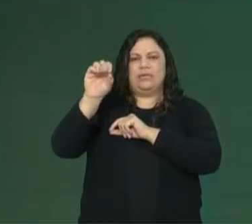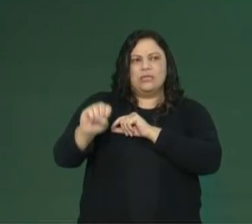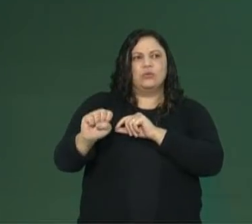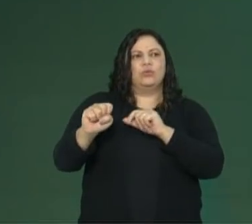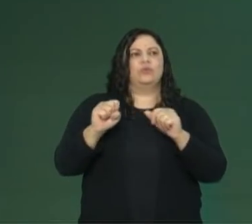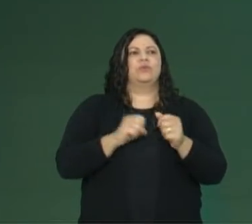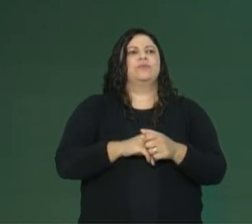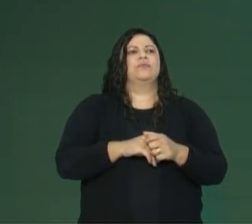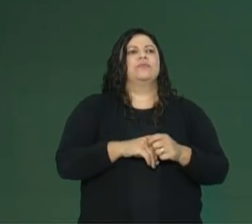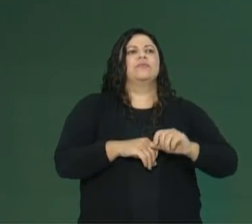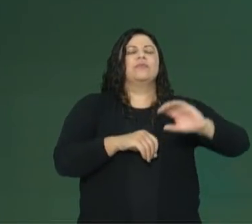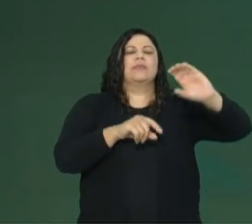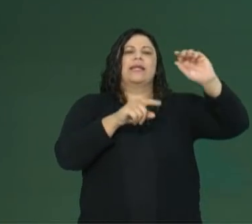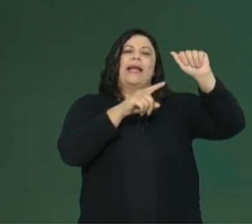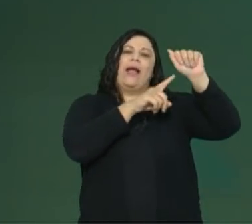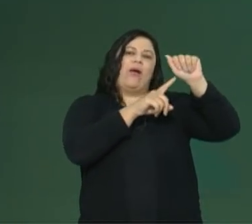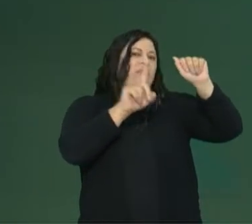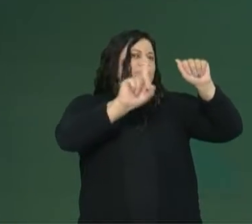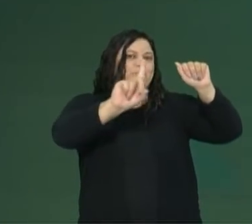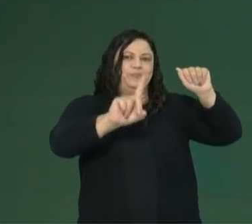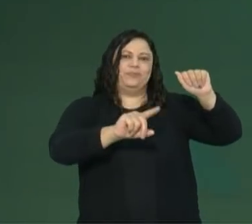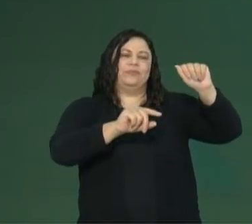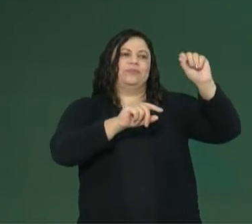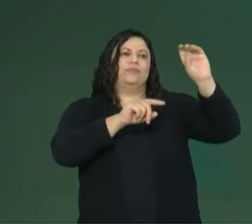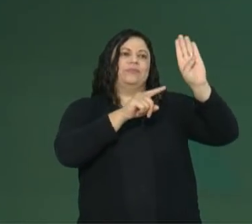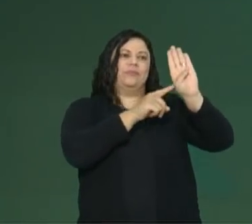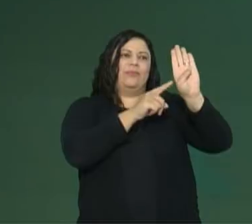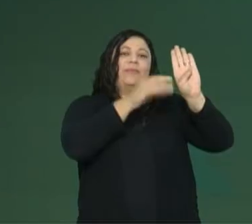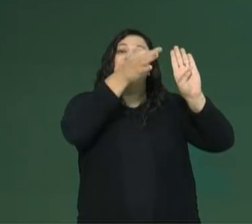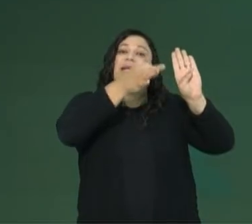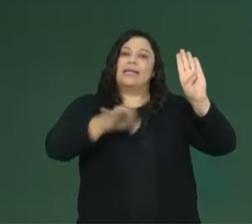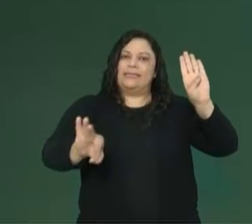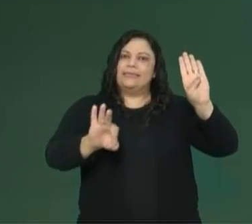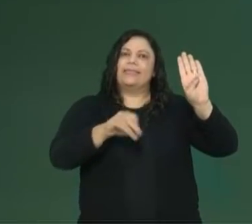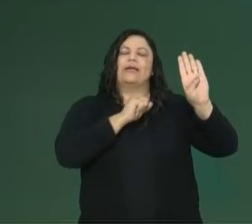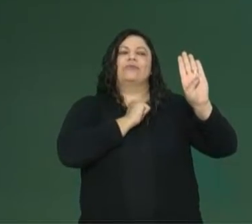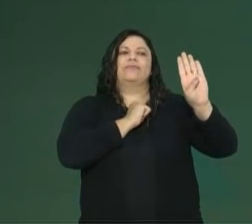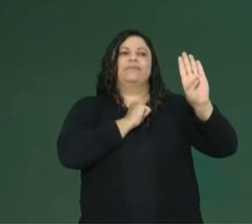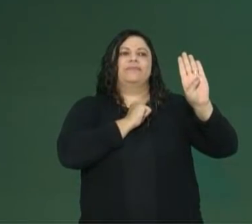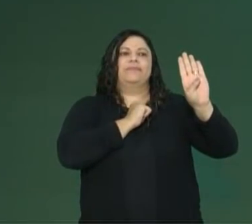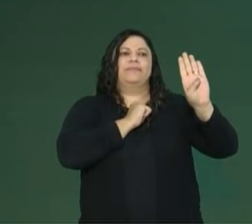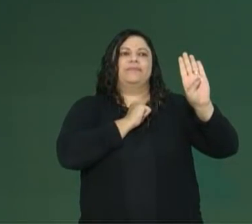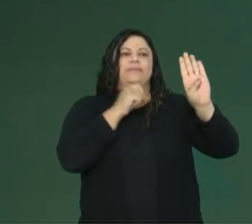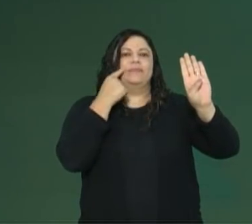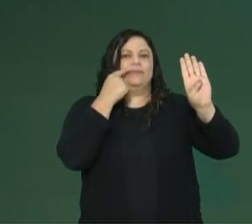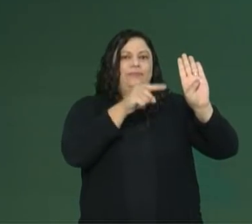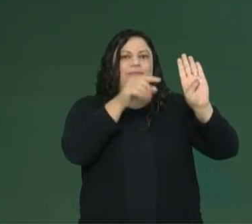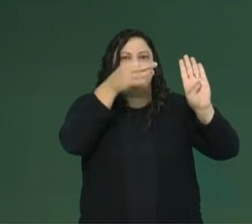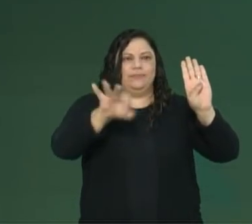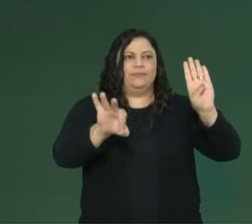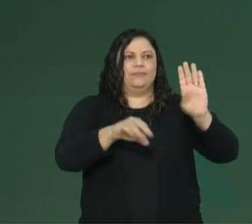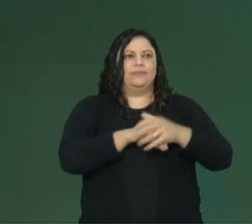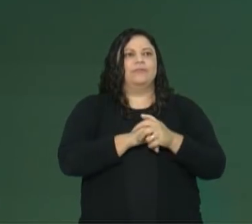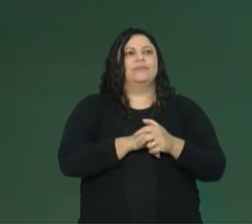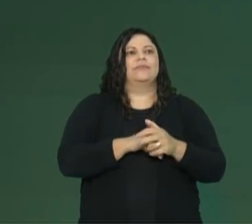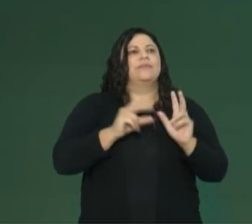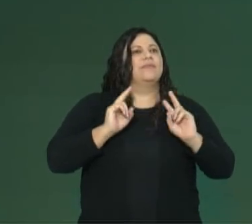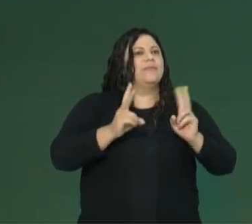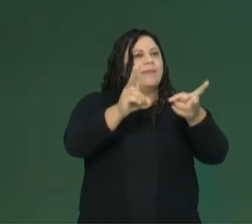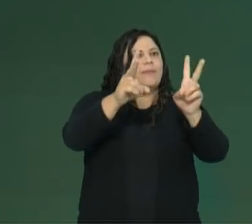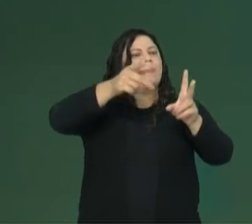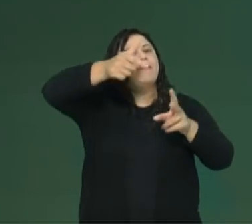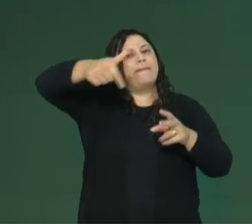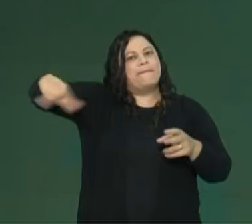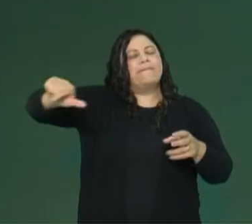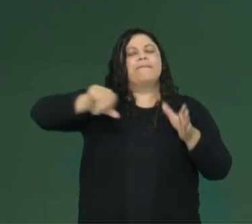quê? Filariose, ancilostomose e ascaridíase. Perfeito? Seguindo,